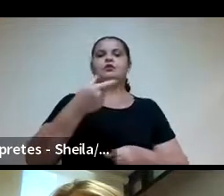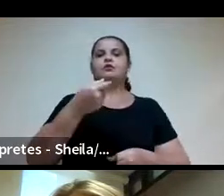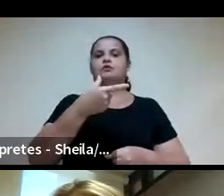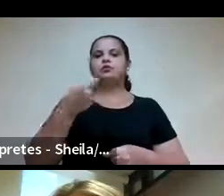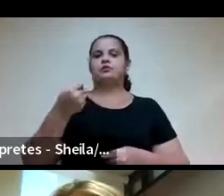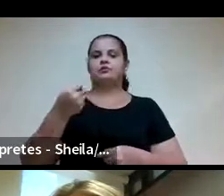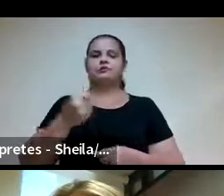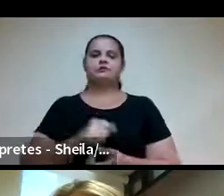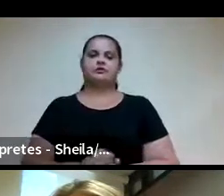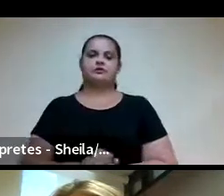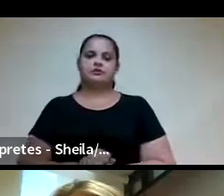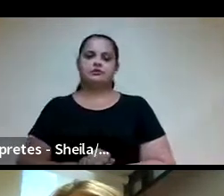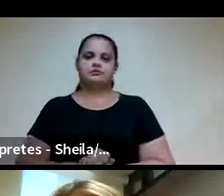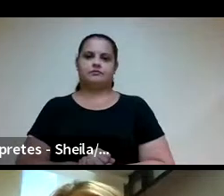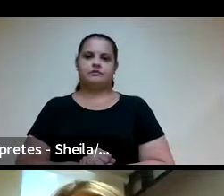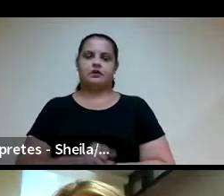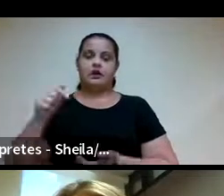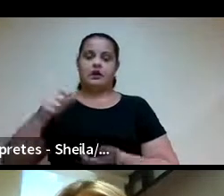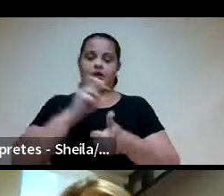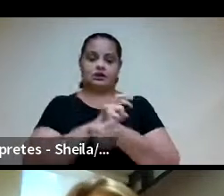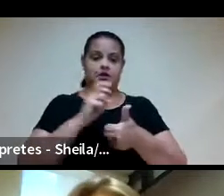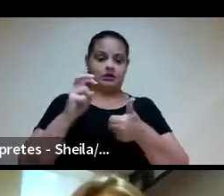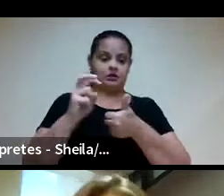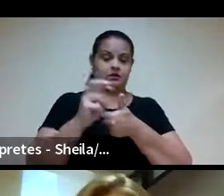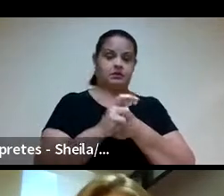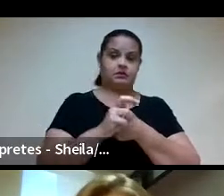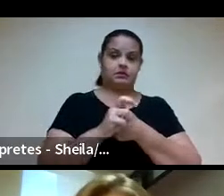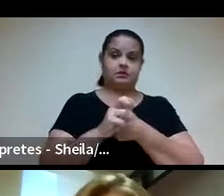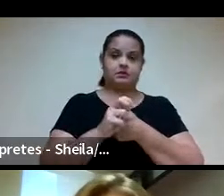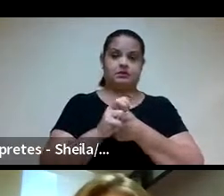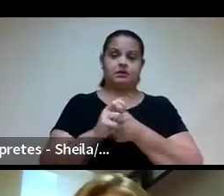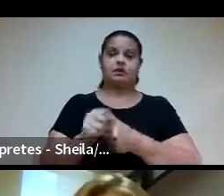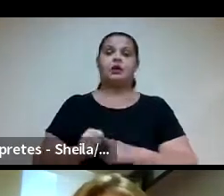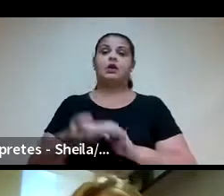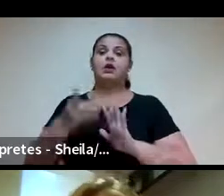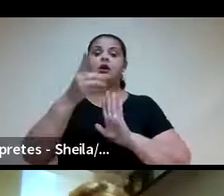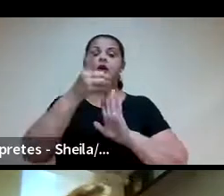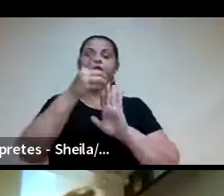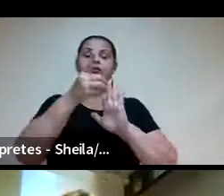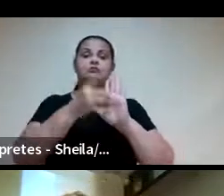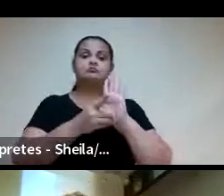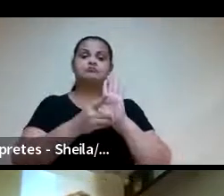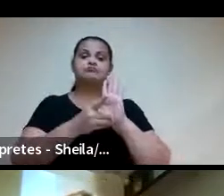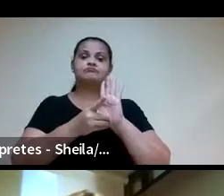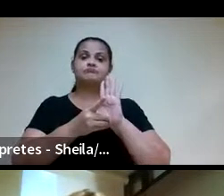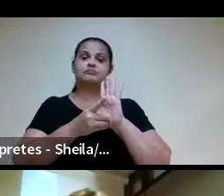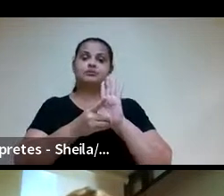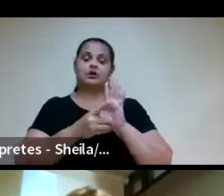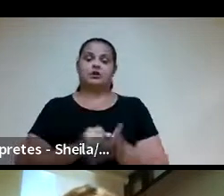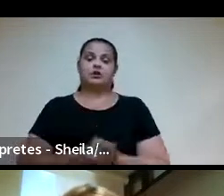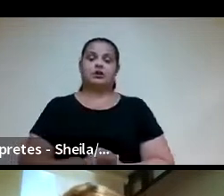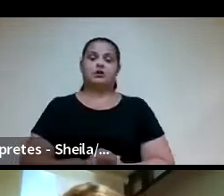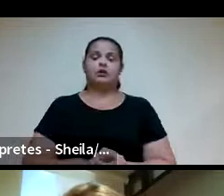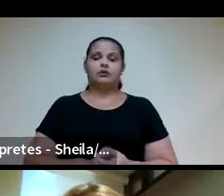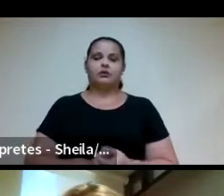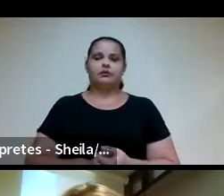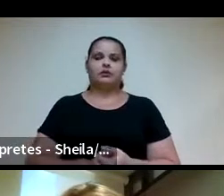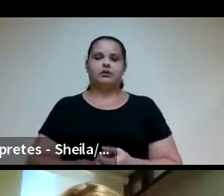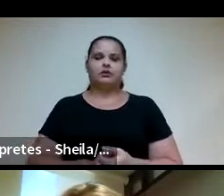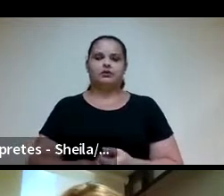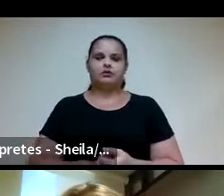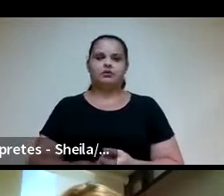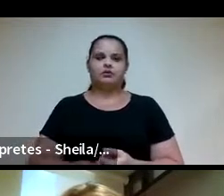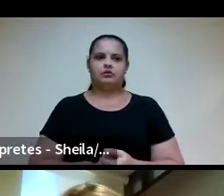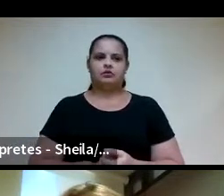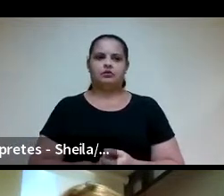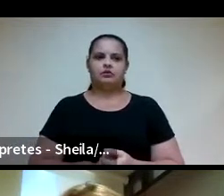não sendo razoável o cerceamento do direito probatório legitimamente pleiteado pela parte ainda durante a fase de